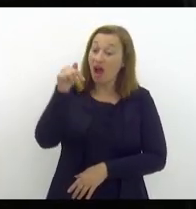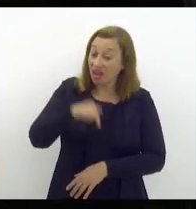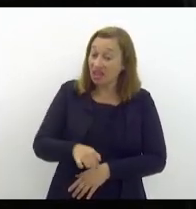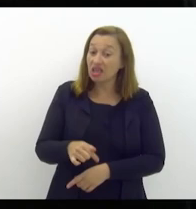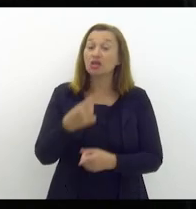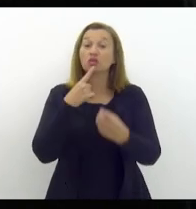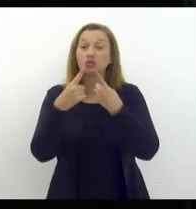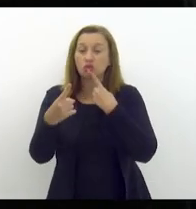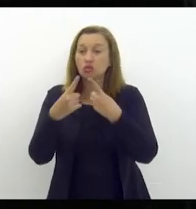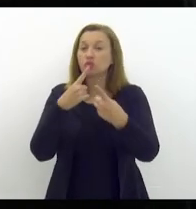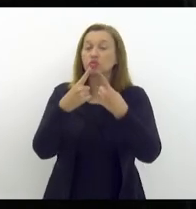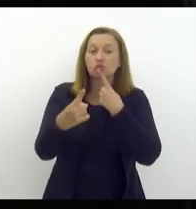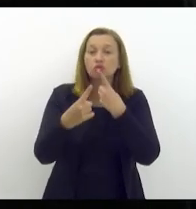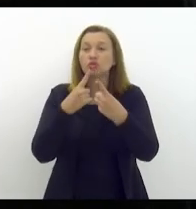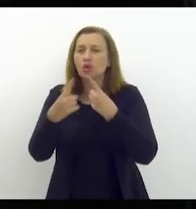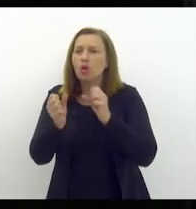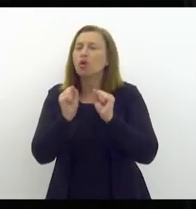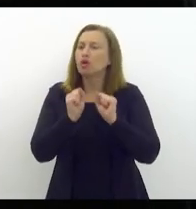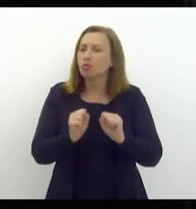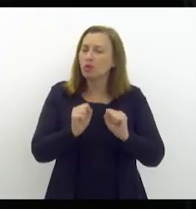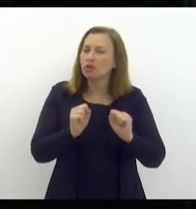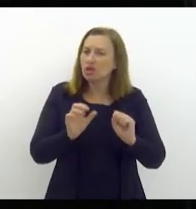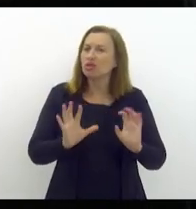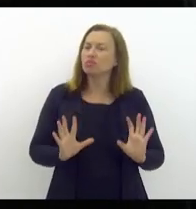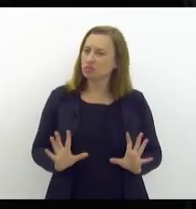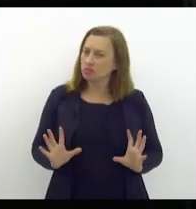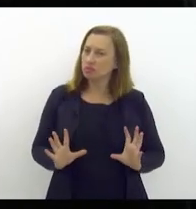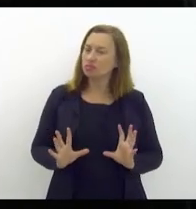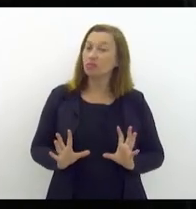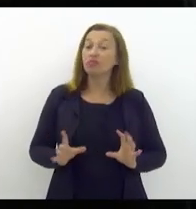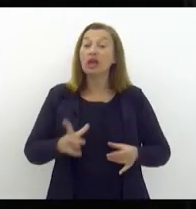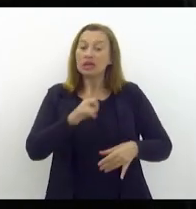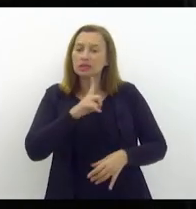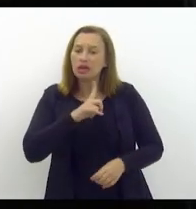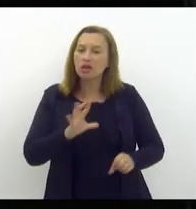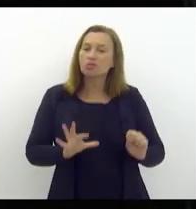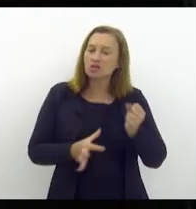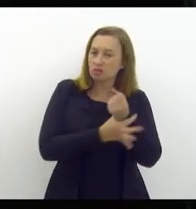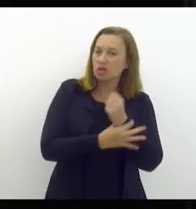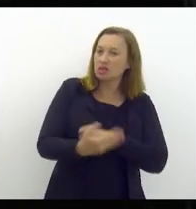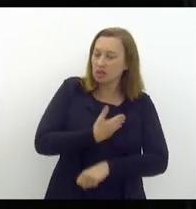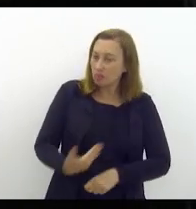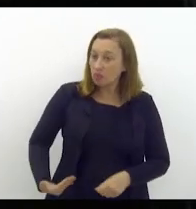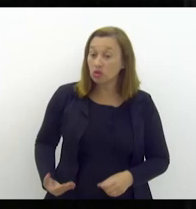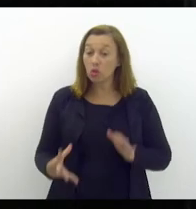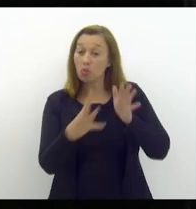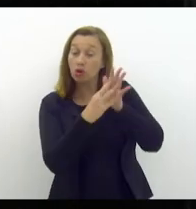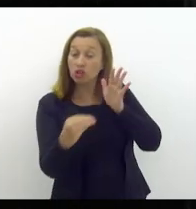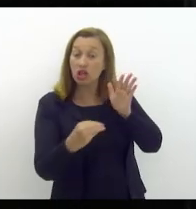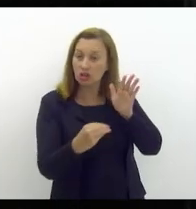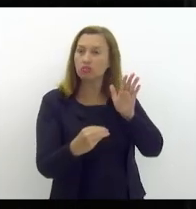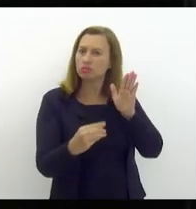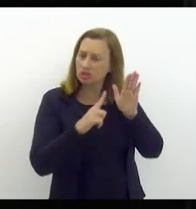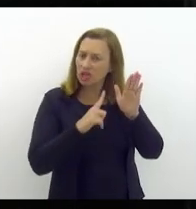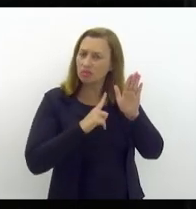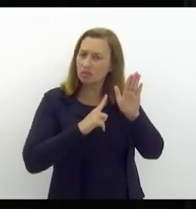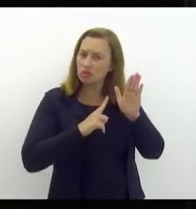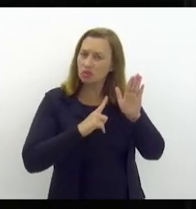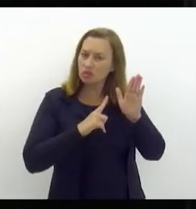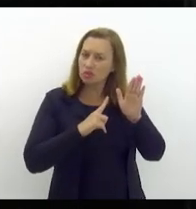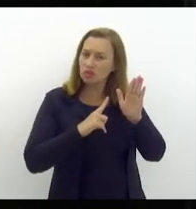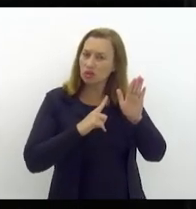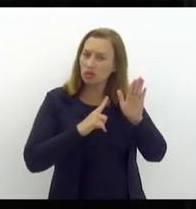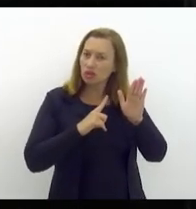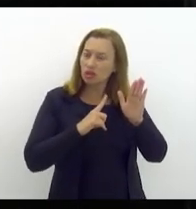um debate de que modelo de segurança pública nós temos e de que aqui esse modelo de segurança pública vai atingir.